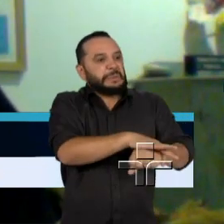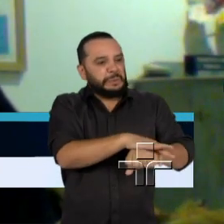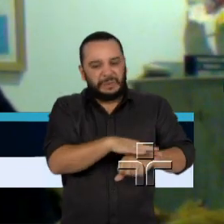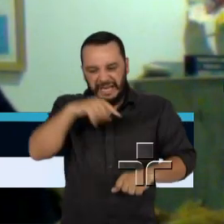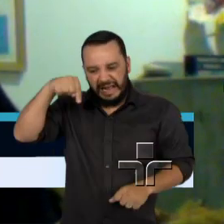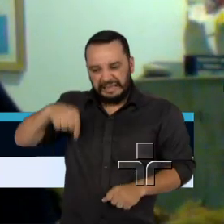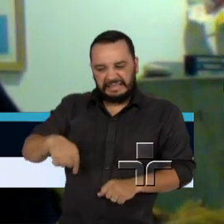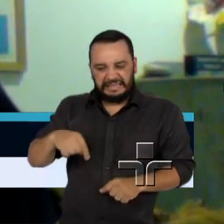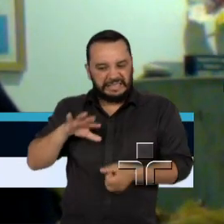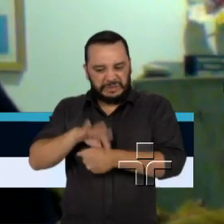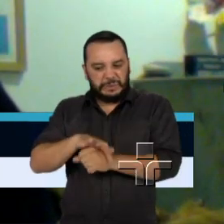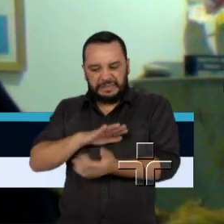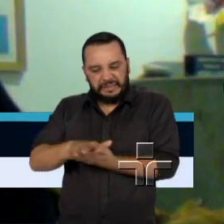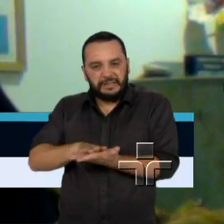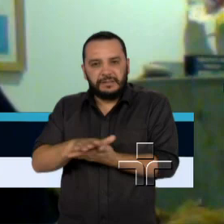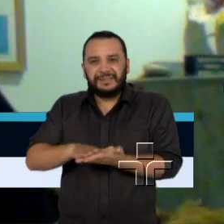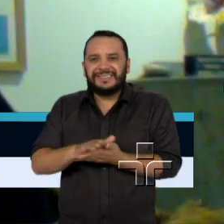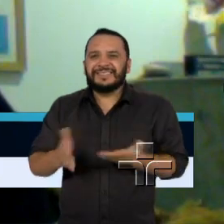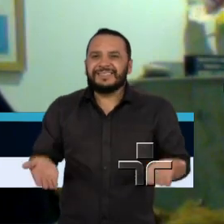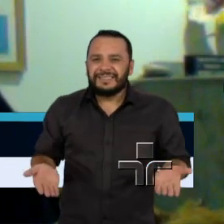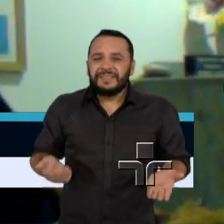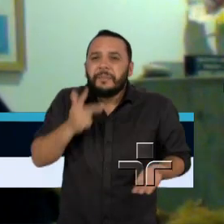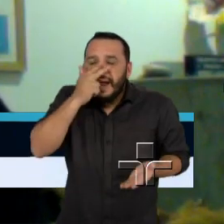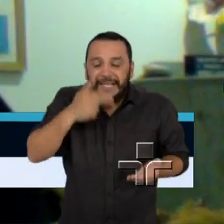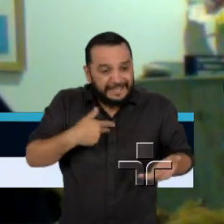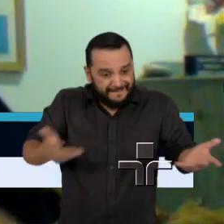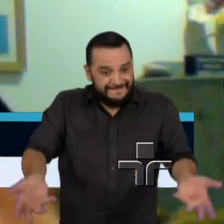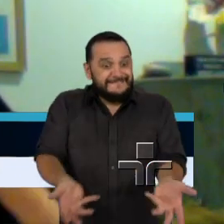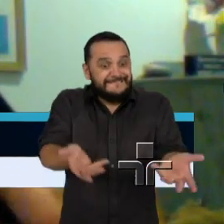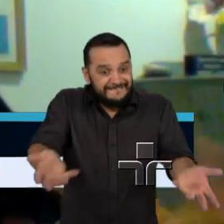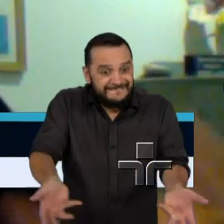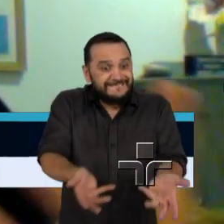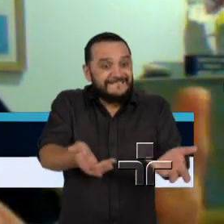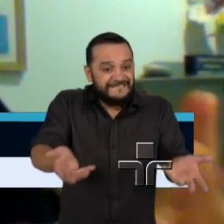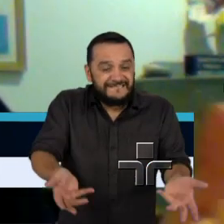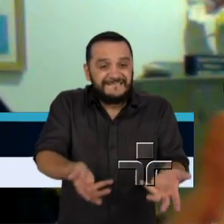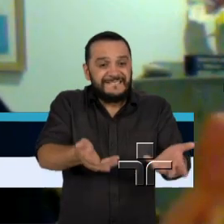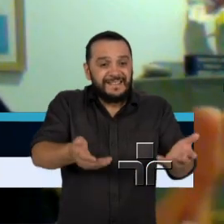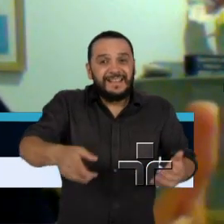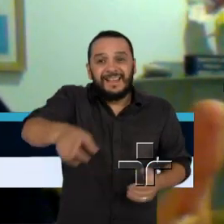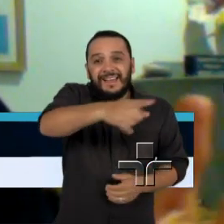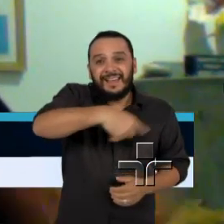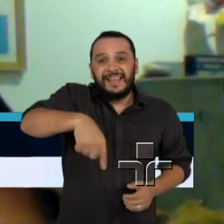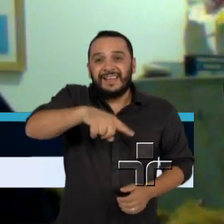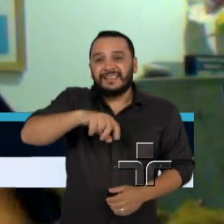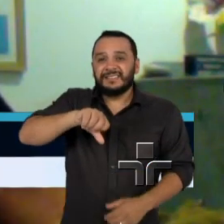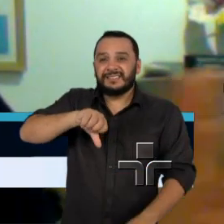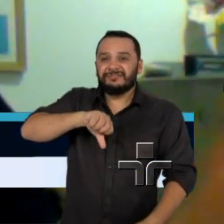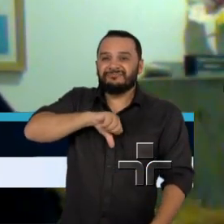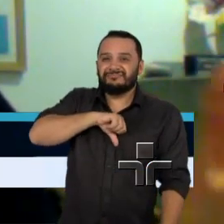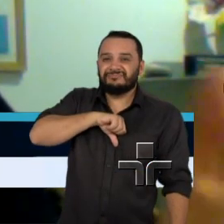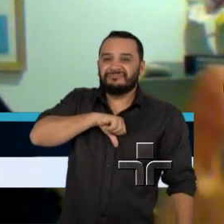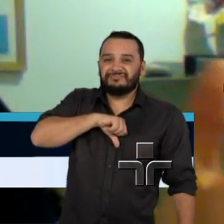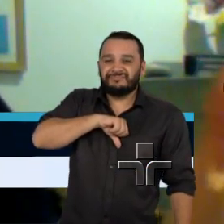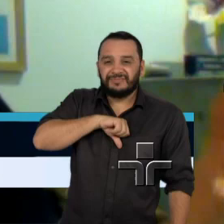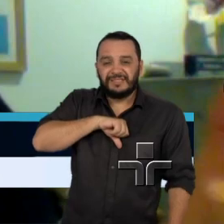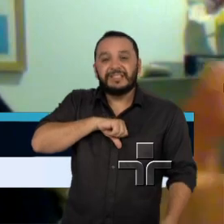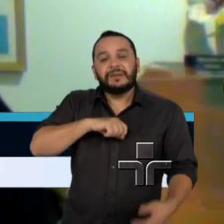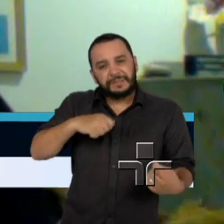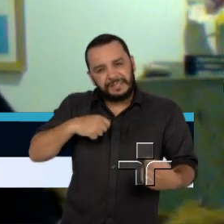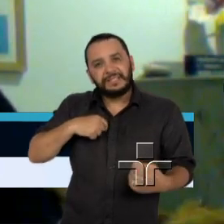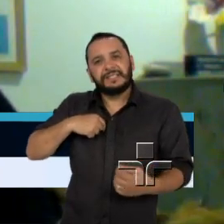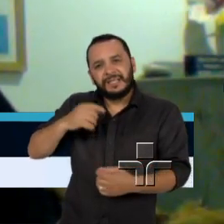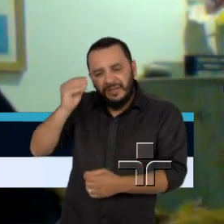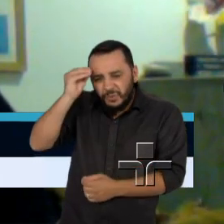corre o risco de desincentivar e deixar de atrair as competências, que são muitas nesse